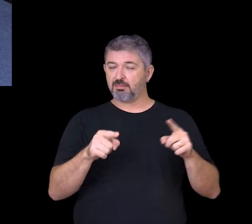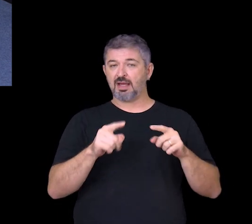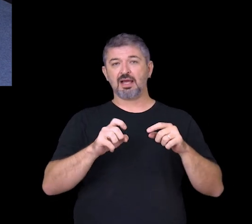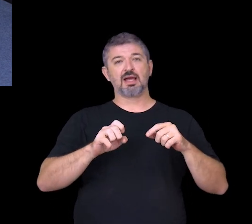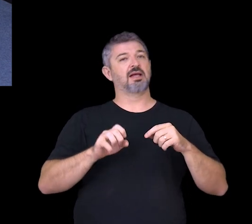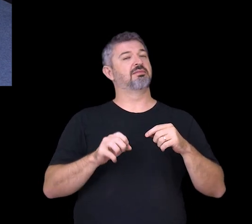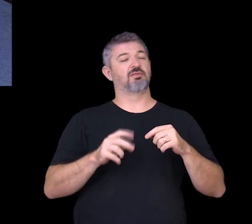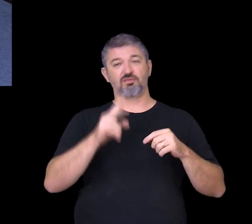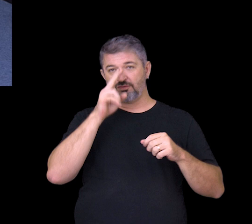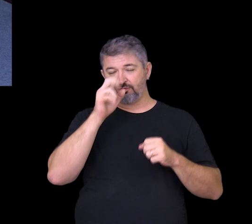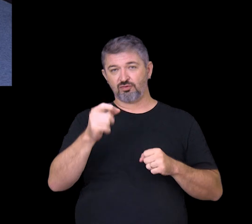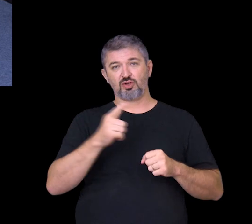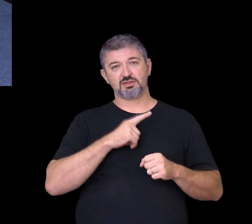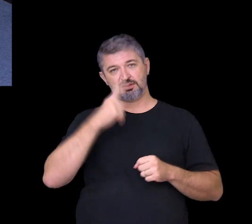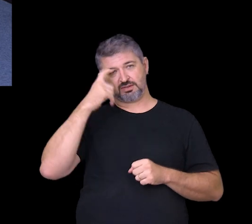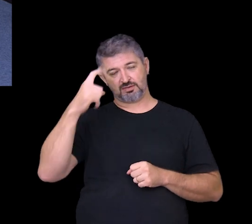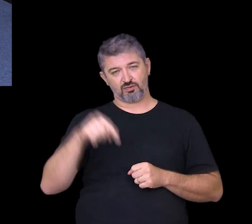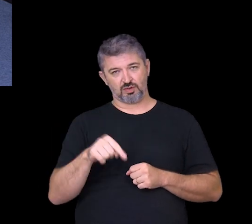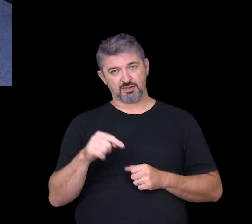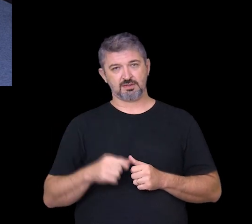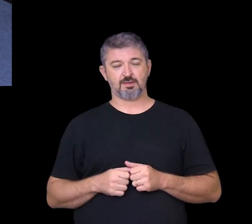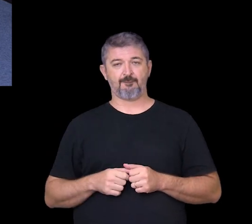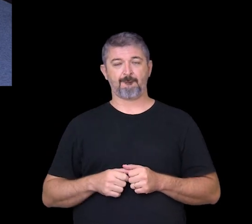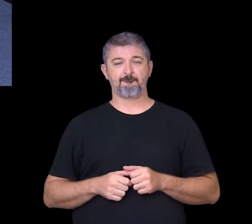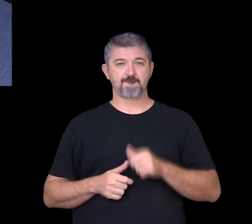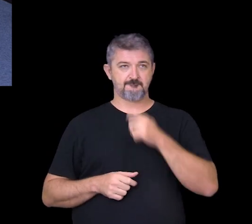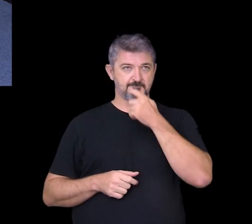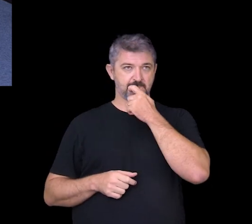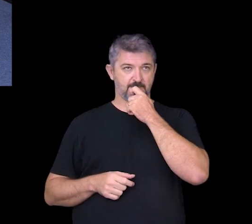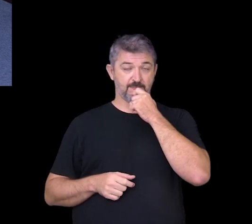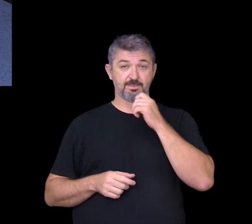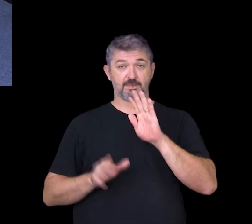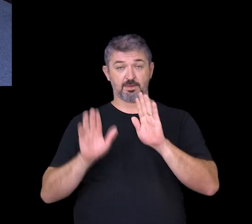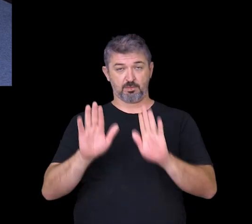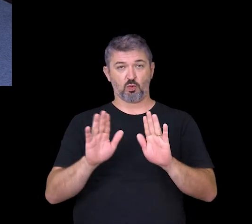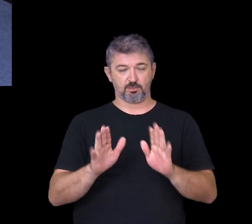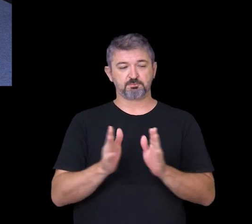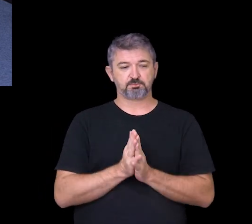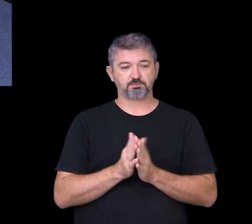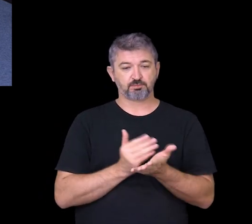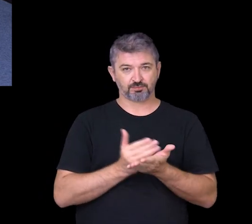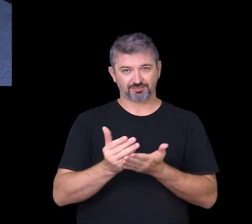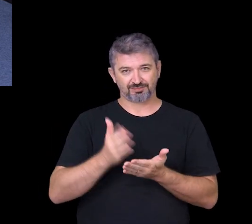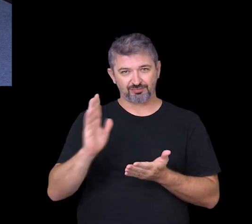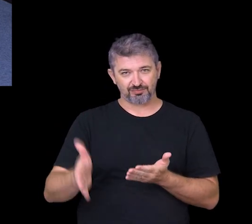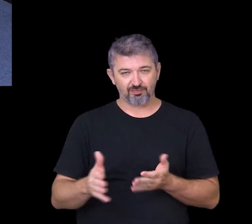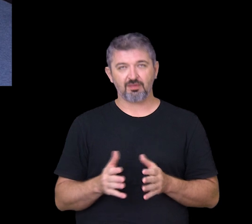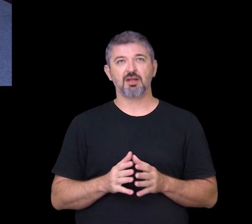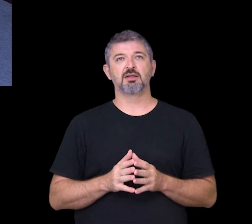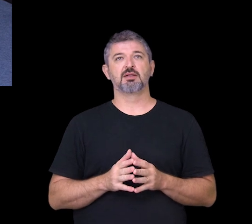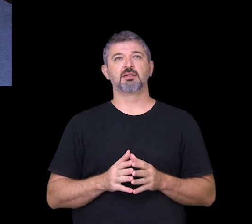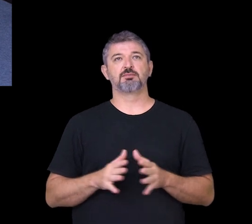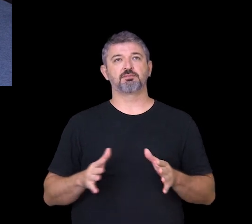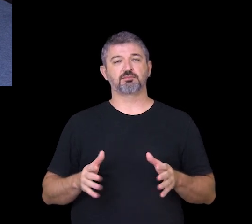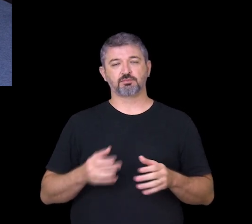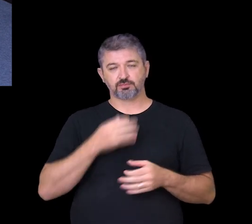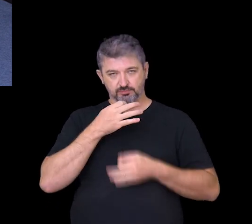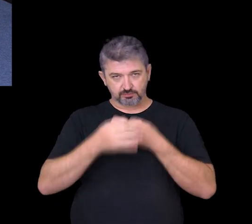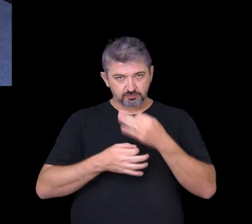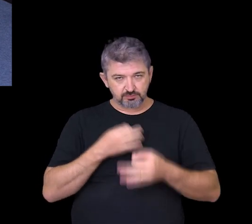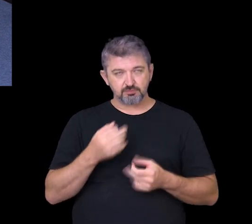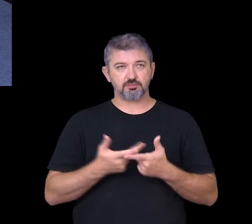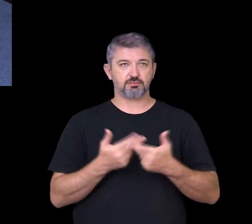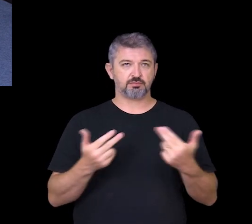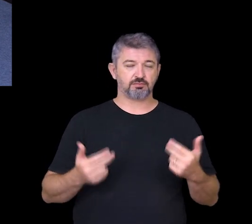também esses índices altos, né, de violência. Bom, eu gostaria, a gente já começou a